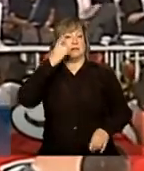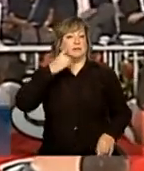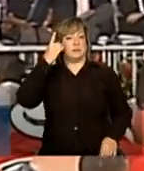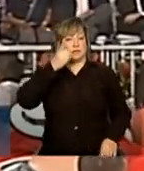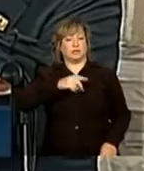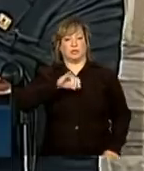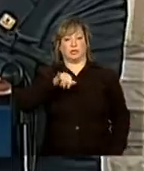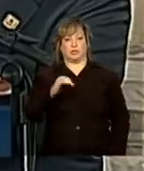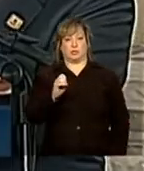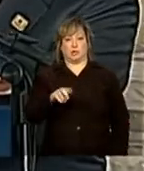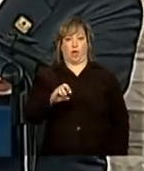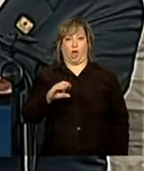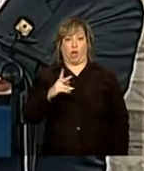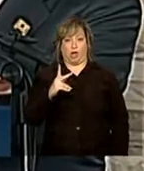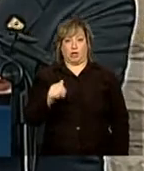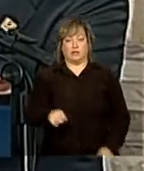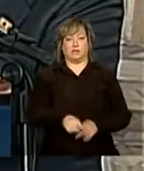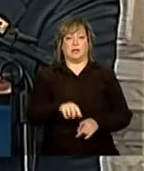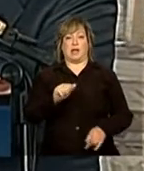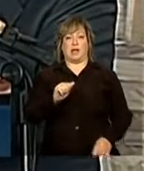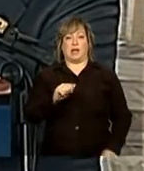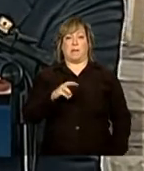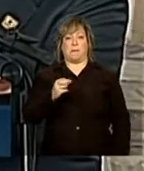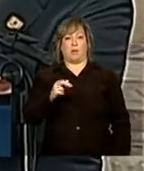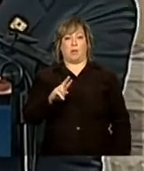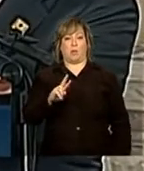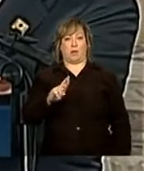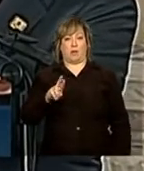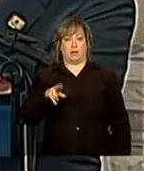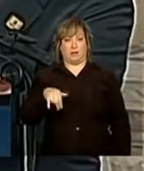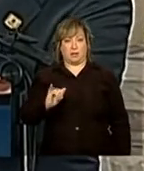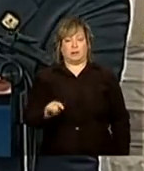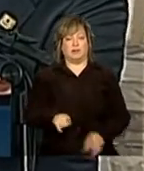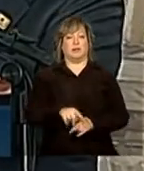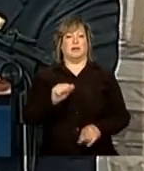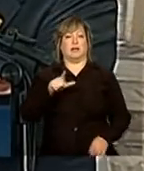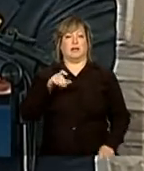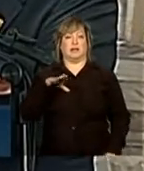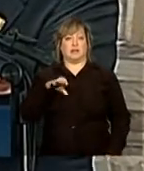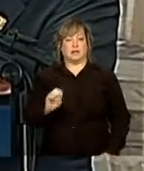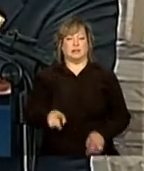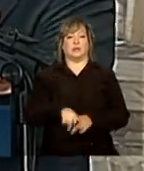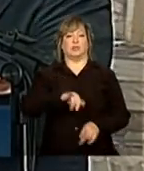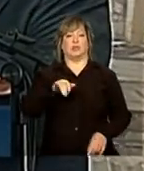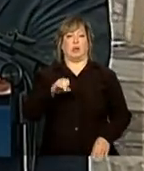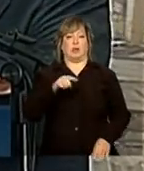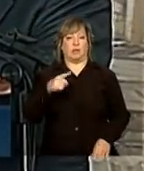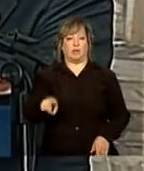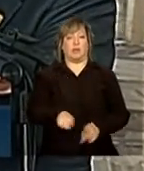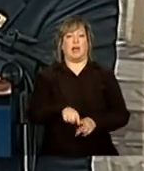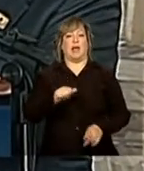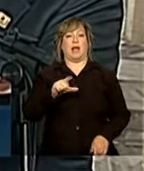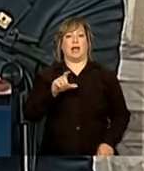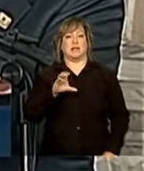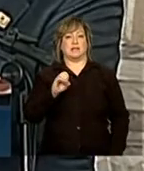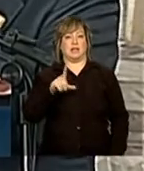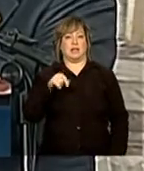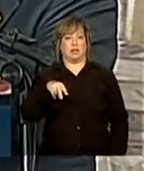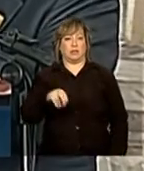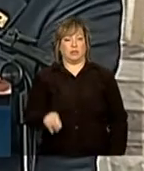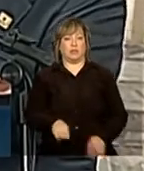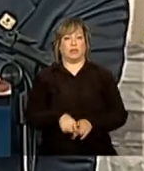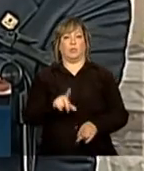Rocha, Almari Teixeira, Alice Portugal, João Bacelar, Acelino Popó,